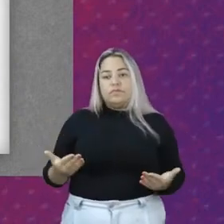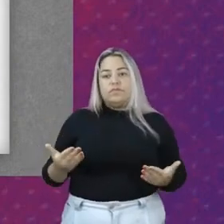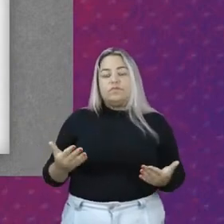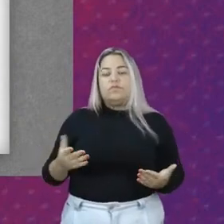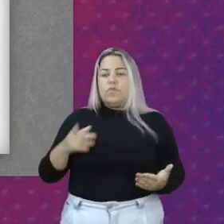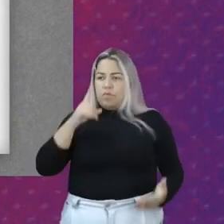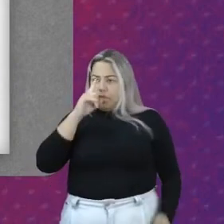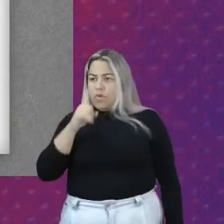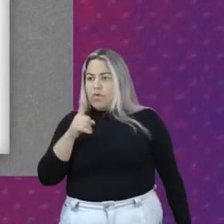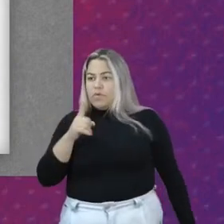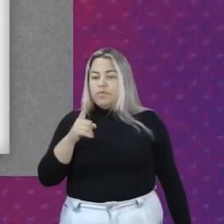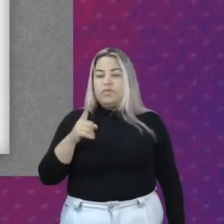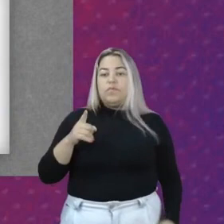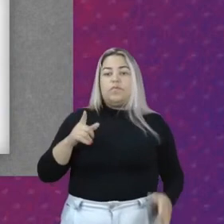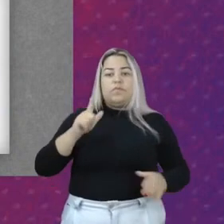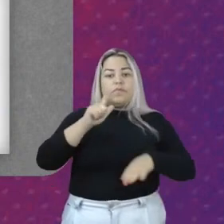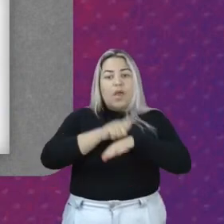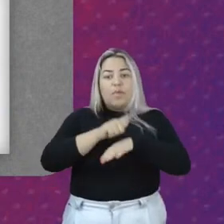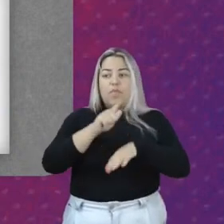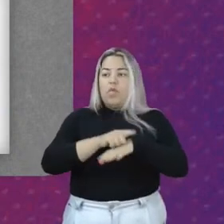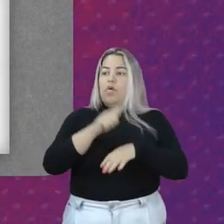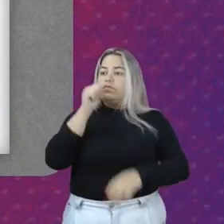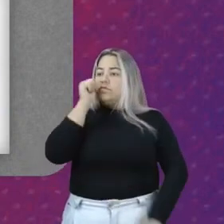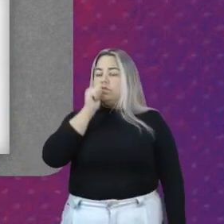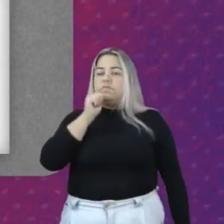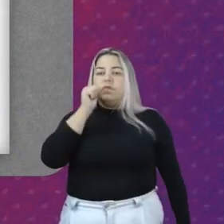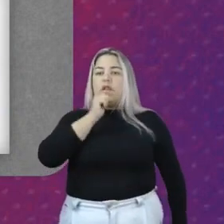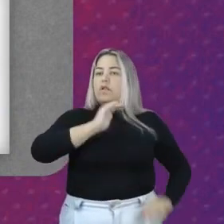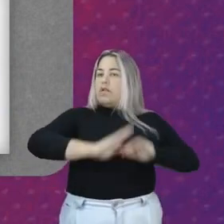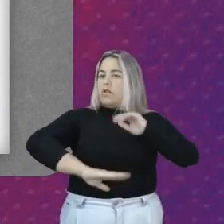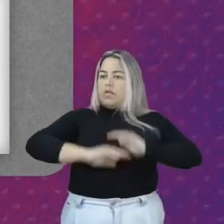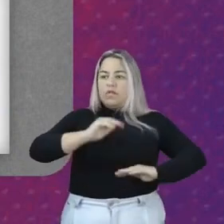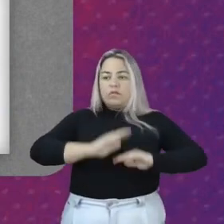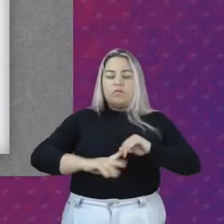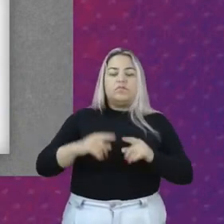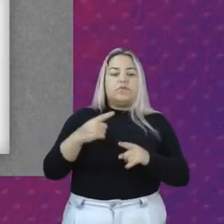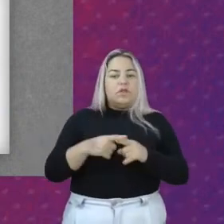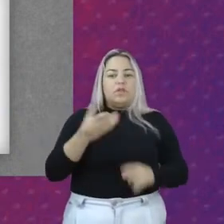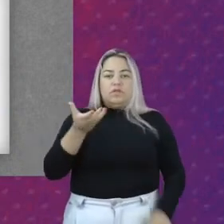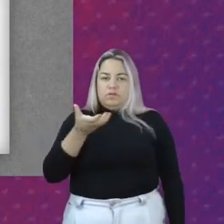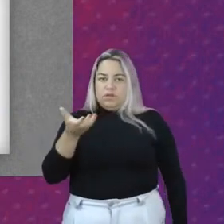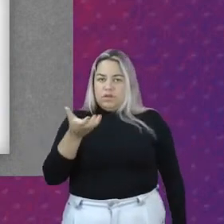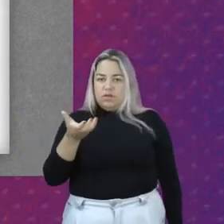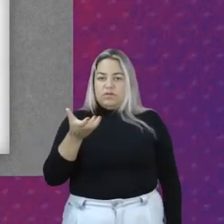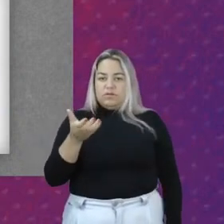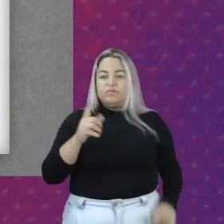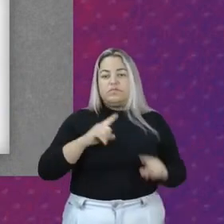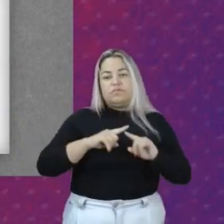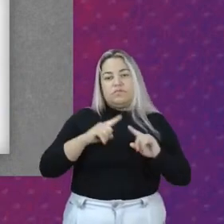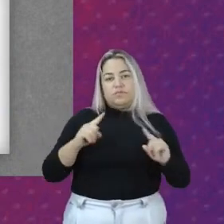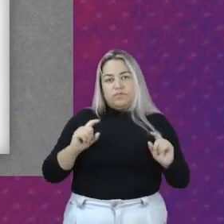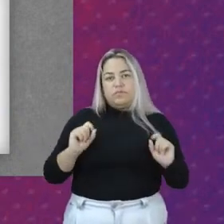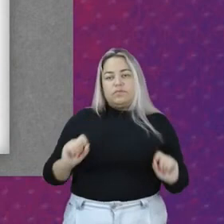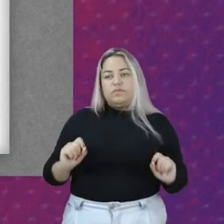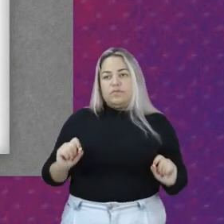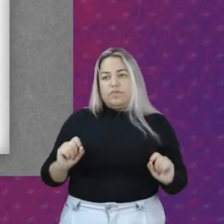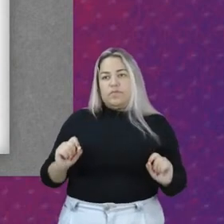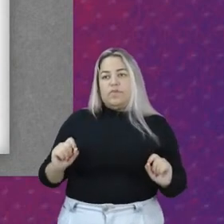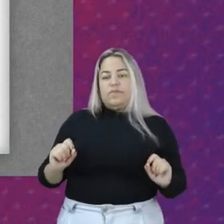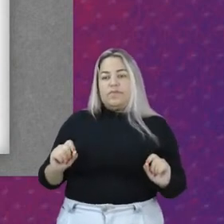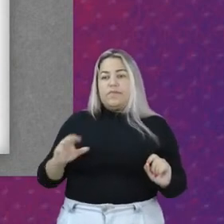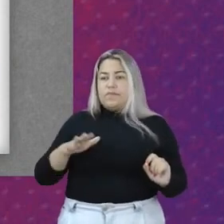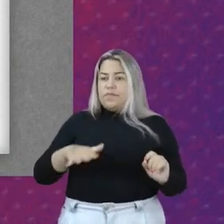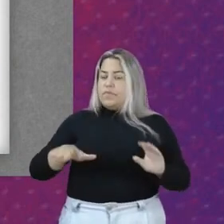imponho somente esse papel às mulheres, né, não porque elas querem, mas porque é algo que a